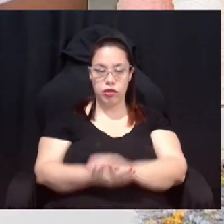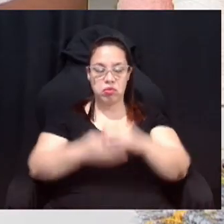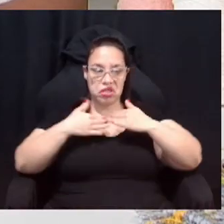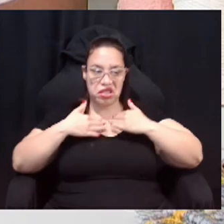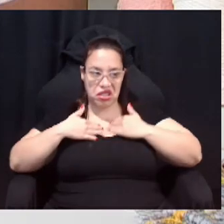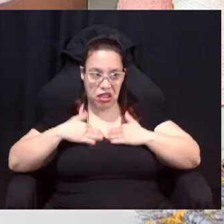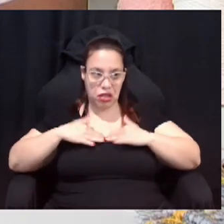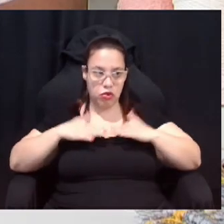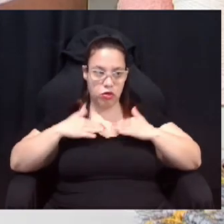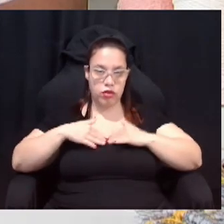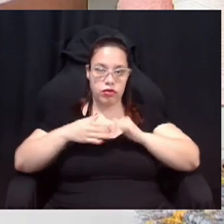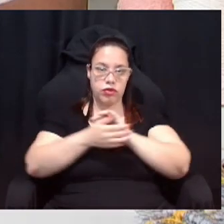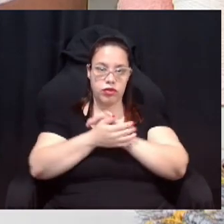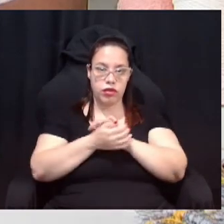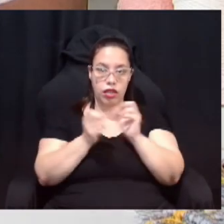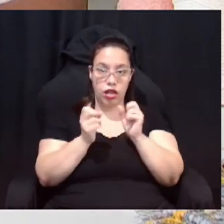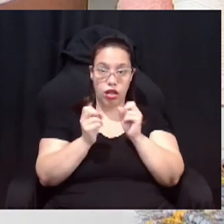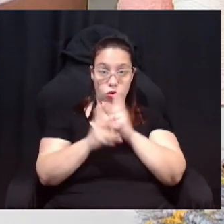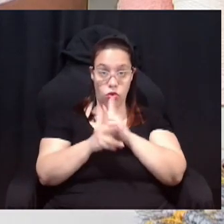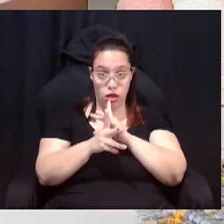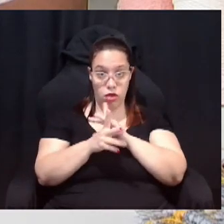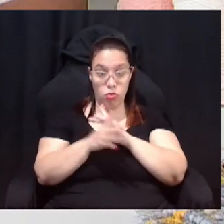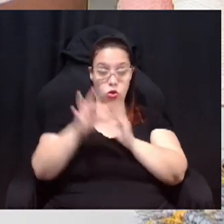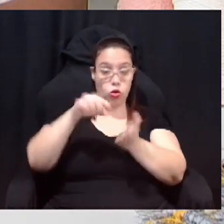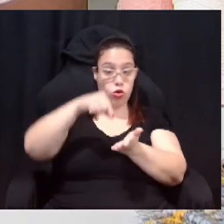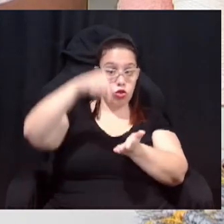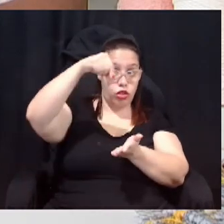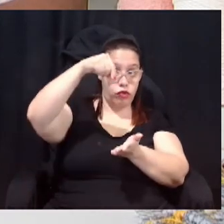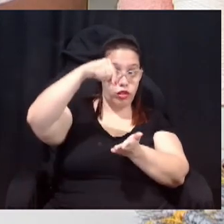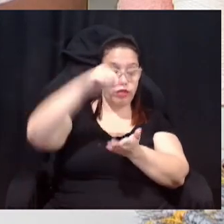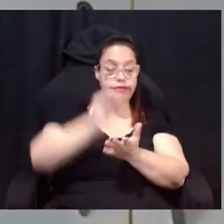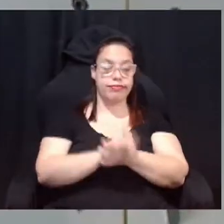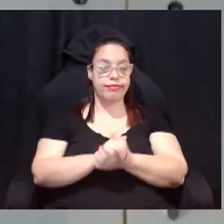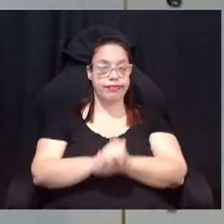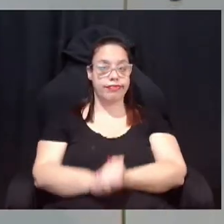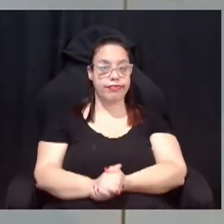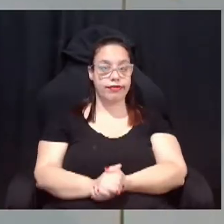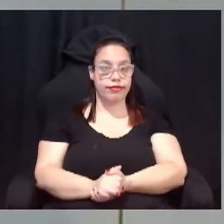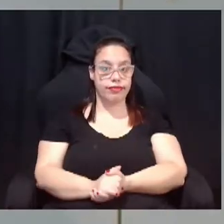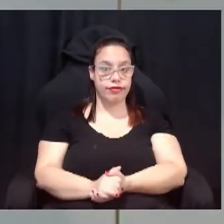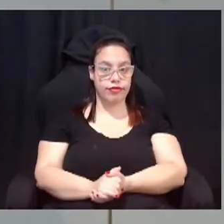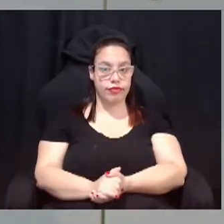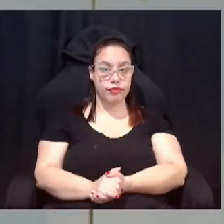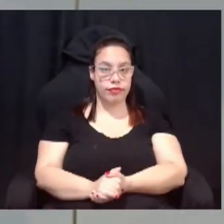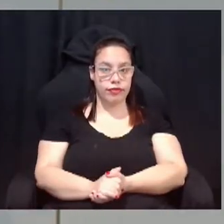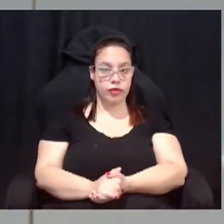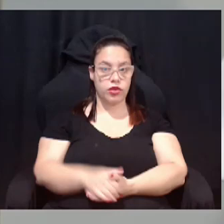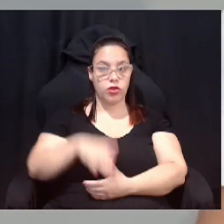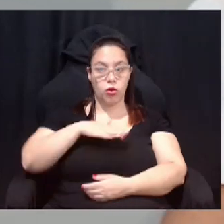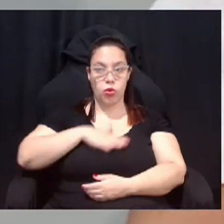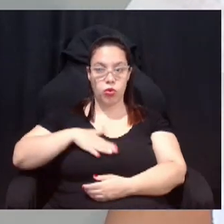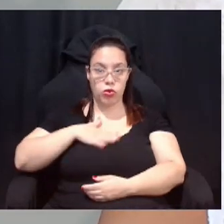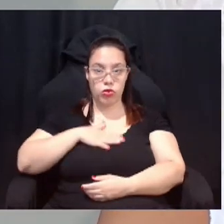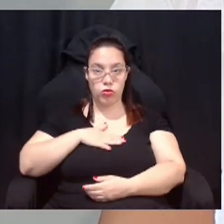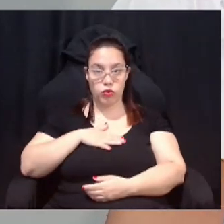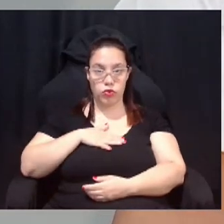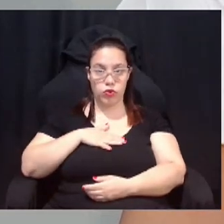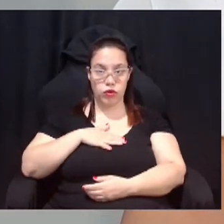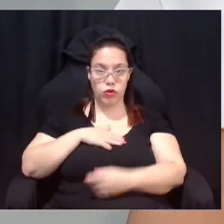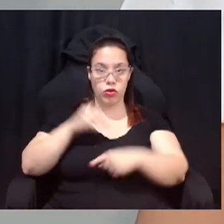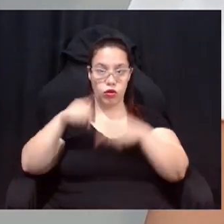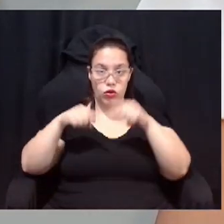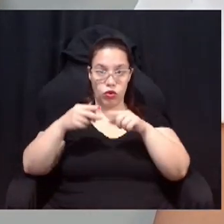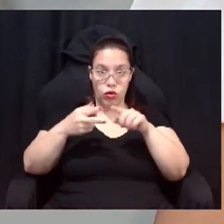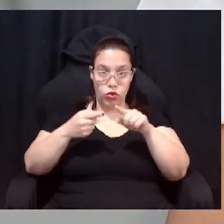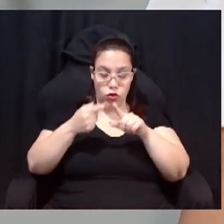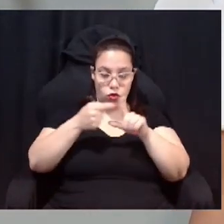Tá quase pronto o nosso chaveiro, tá? Aqui é questão de gosto. Eu fiquei com várias pontinhas aqui,